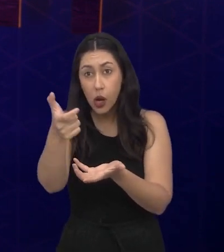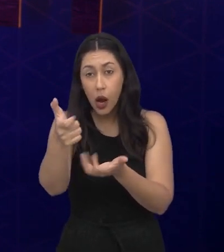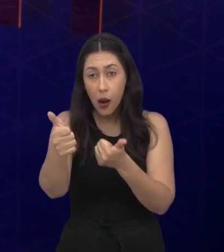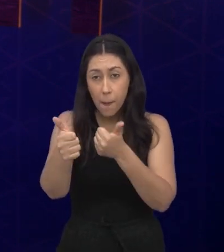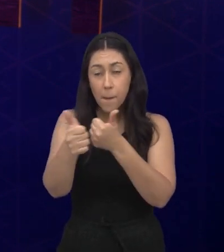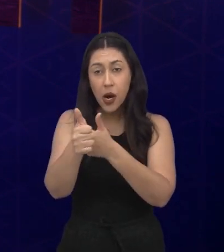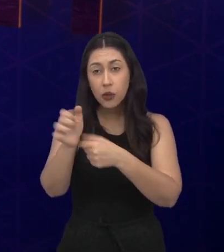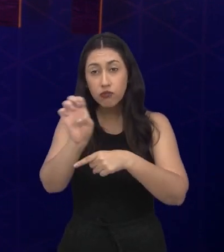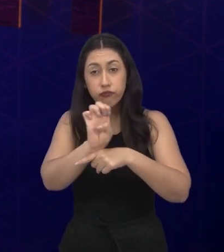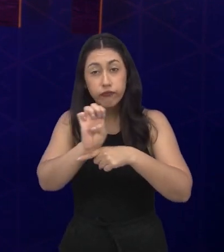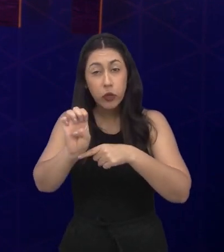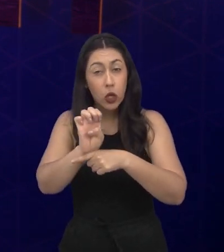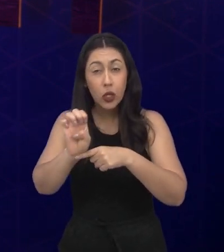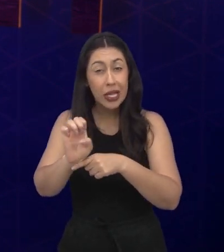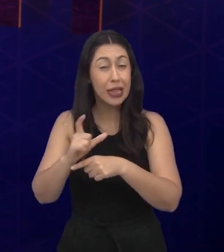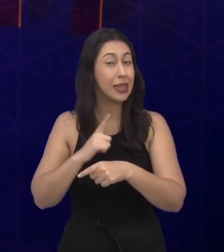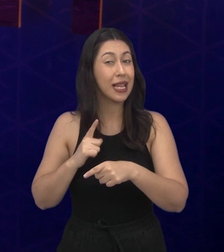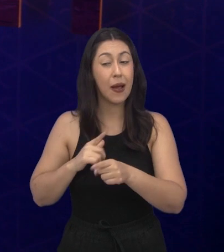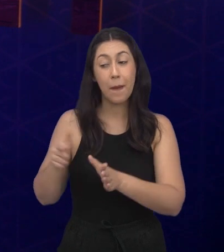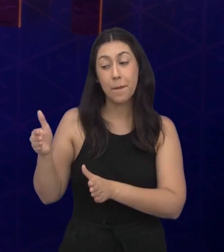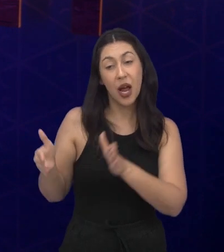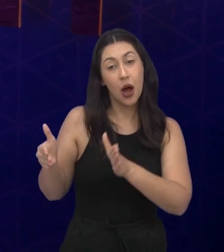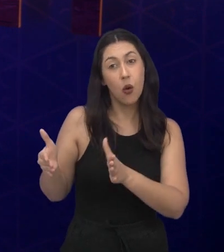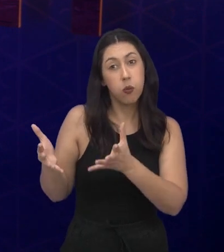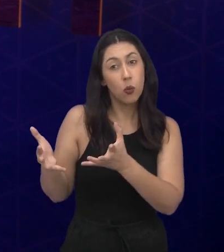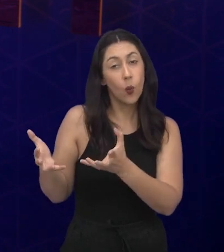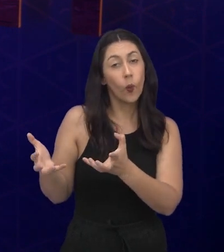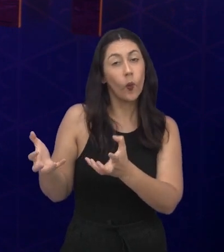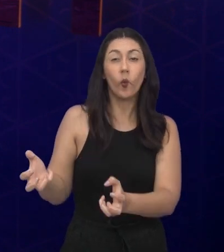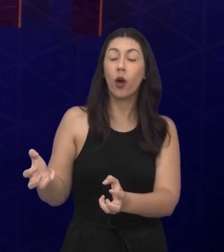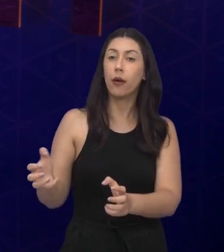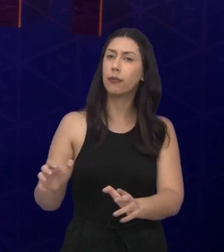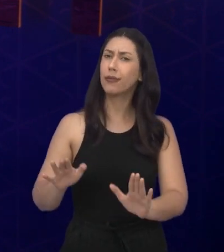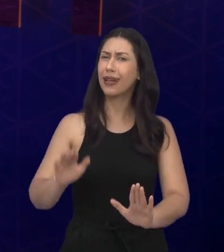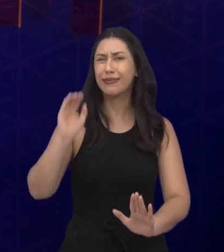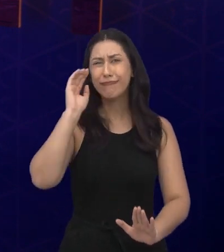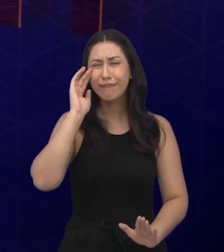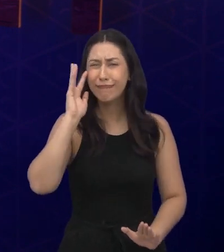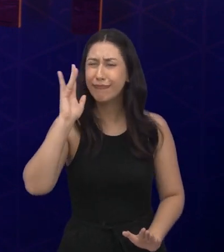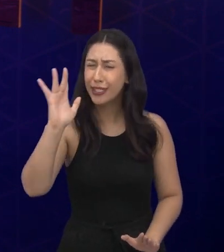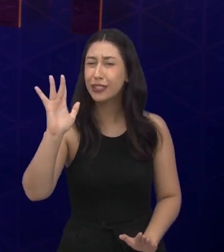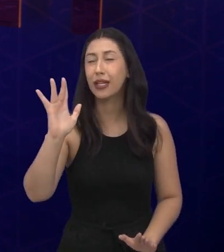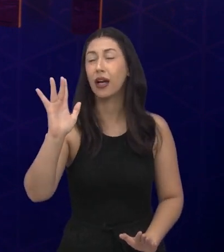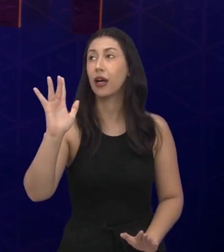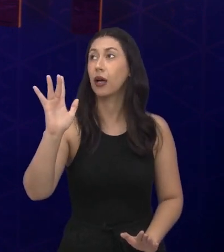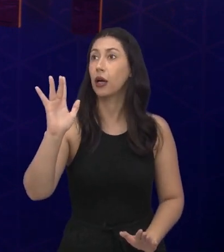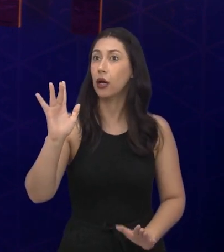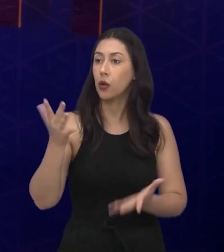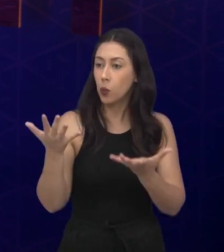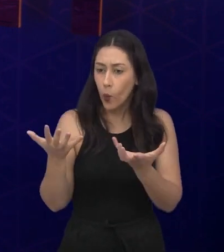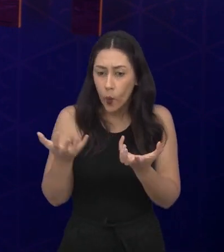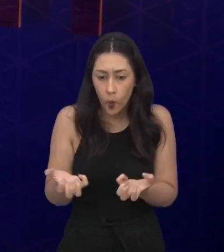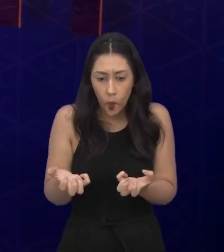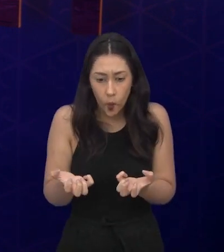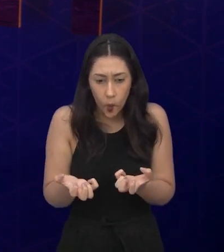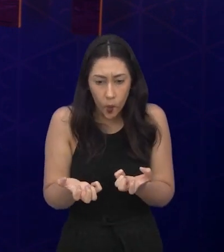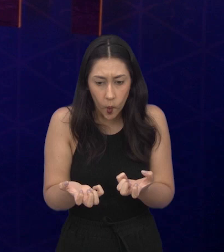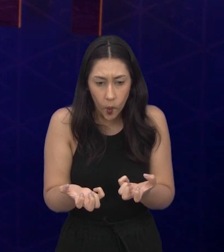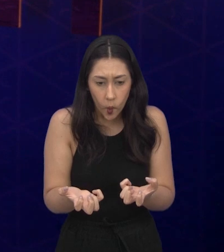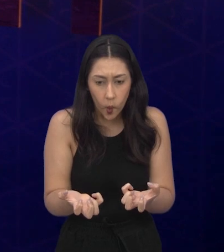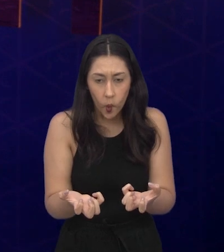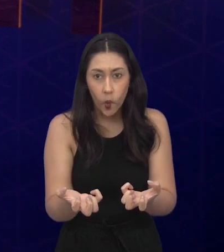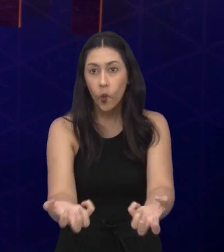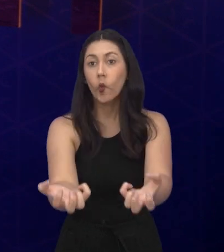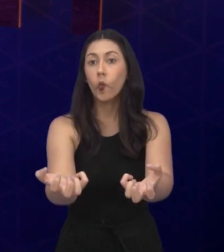do Equador, que sofrem com seca em determinados períodos do ano. Imagina isso se expandir